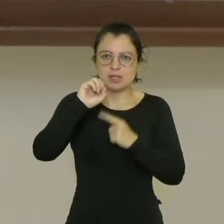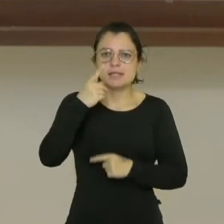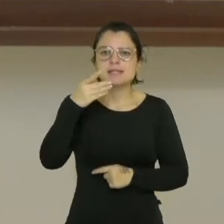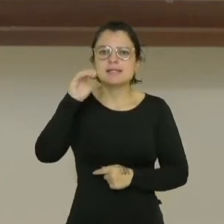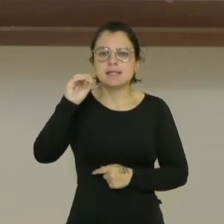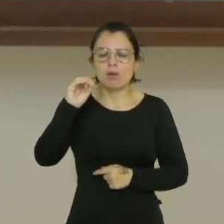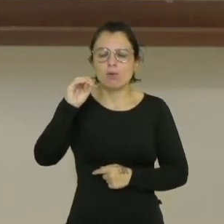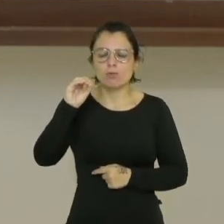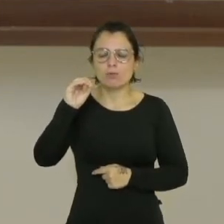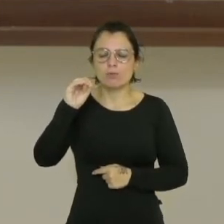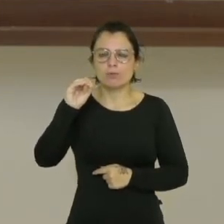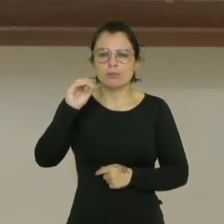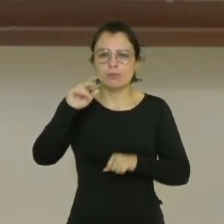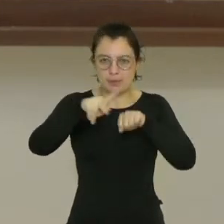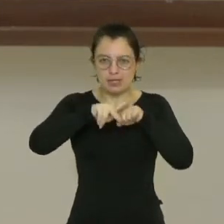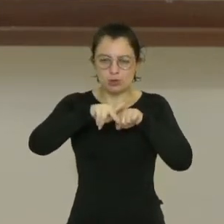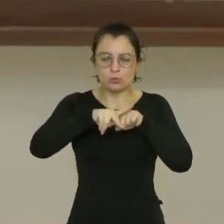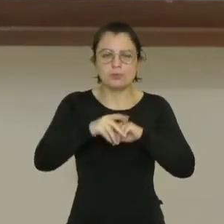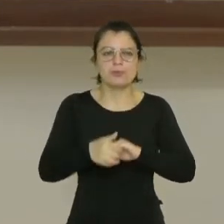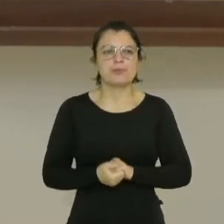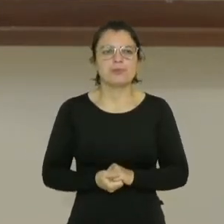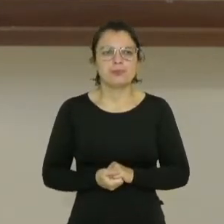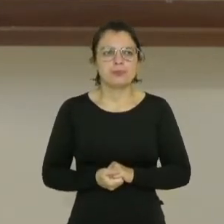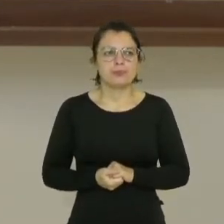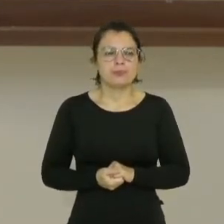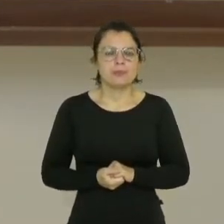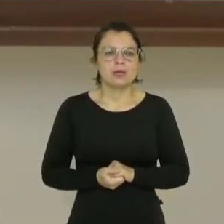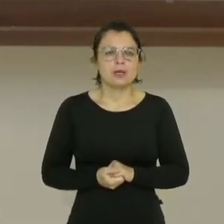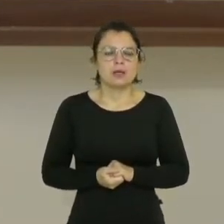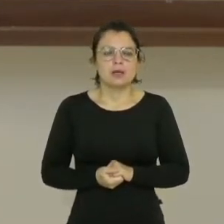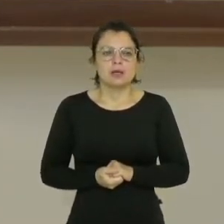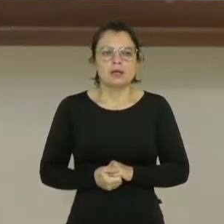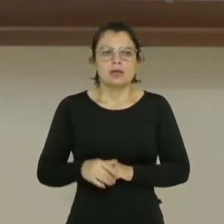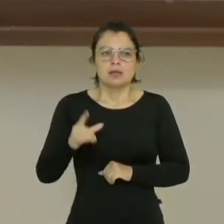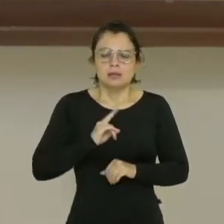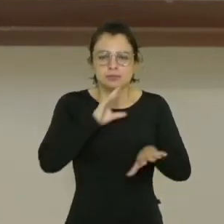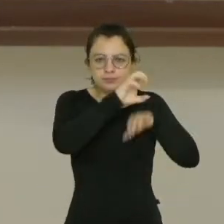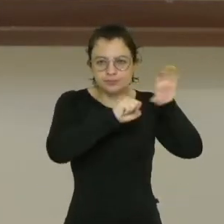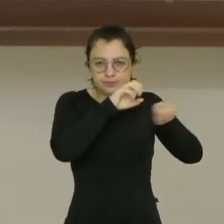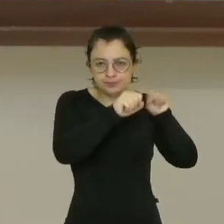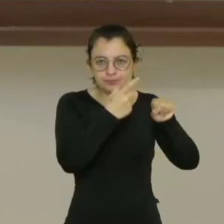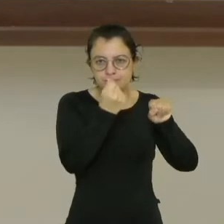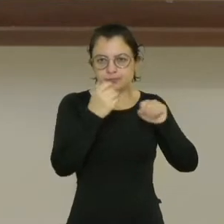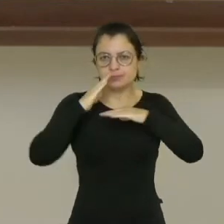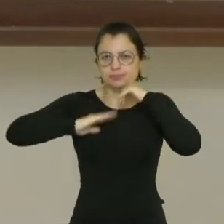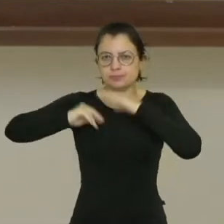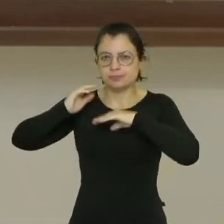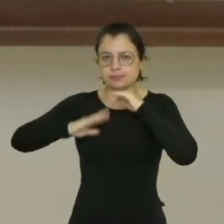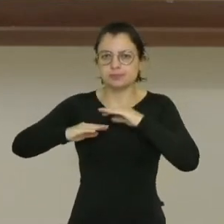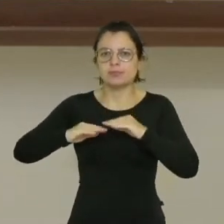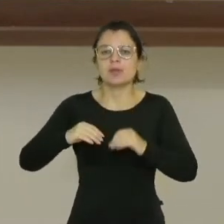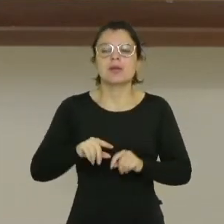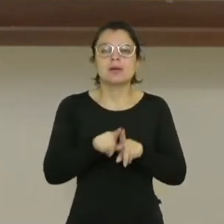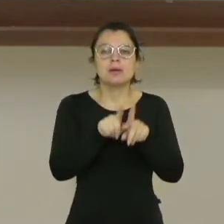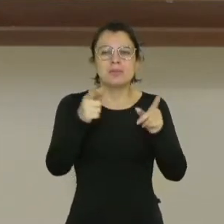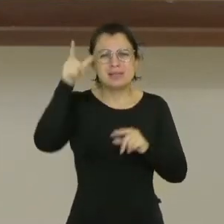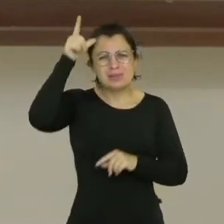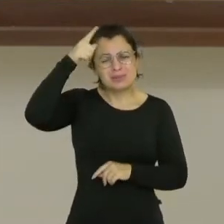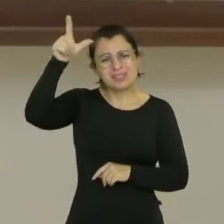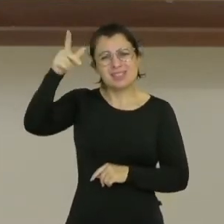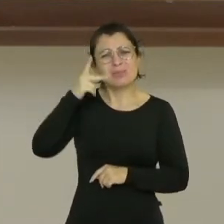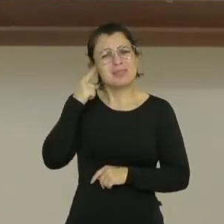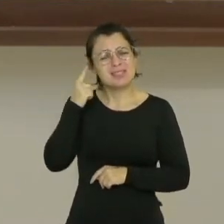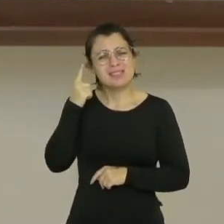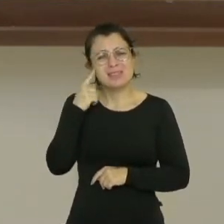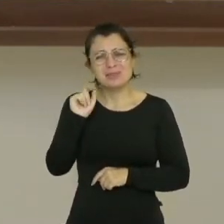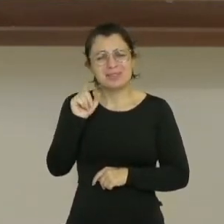então arrecadavam fundos em todos os lugares, ofertas, para poder construir. E isso era visto por Martinho Lutero